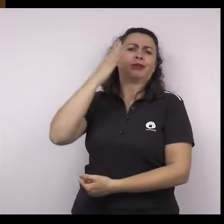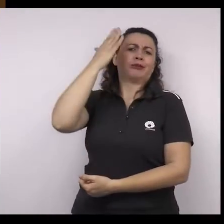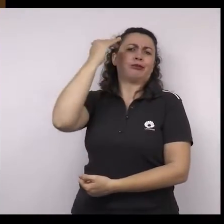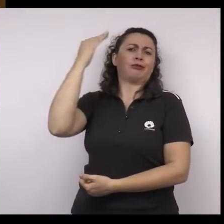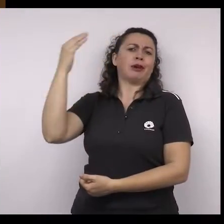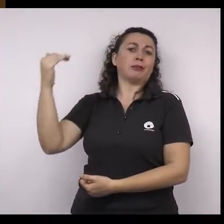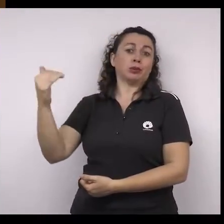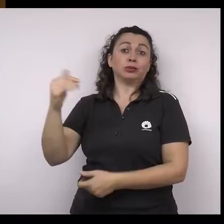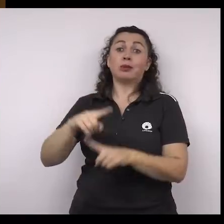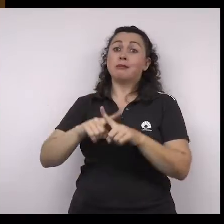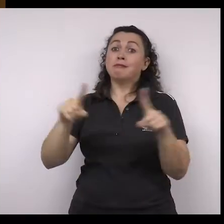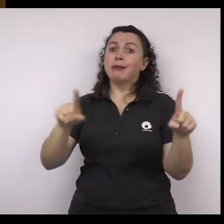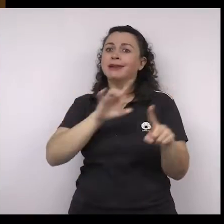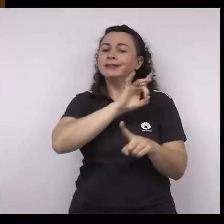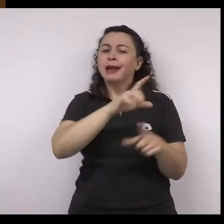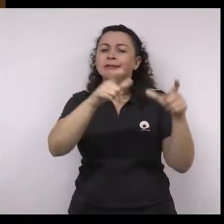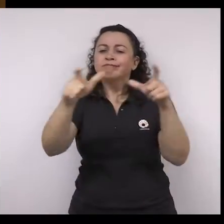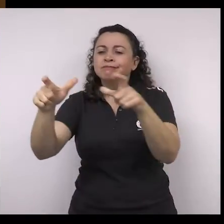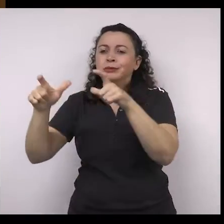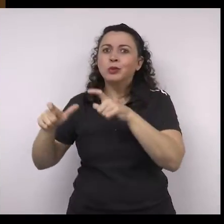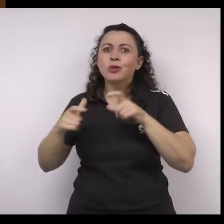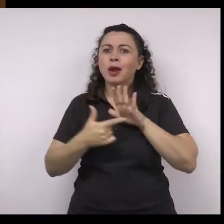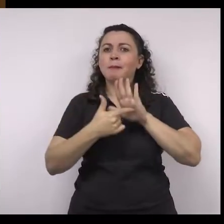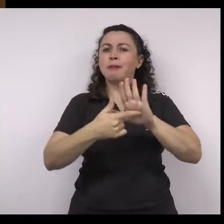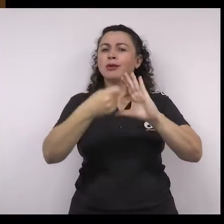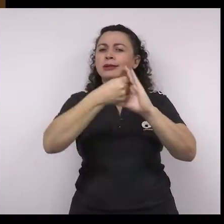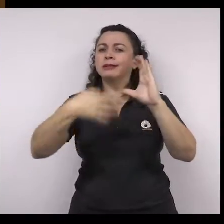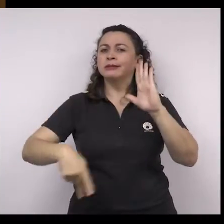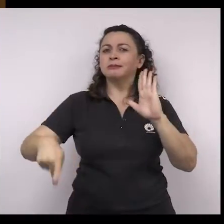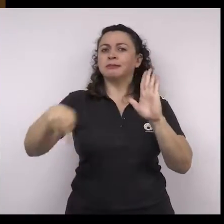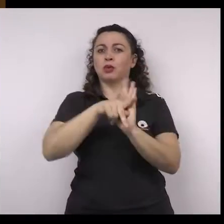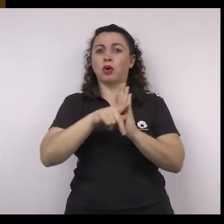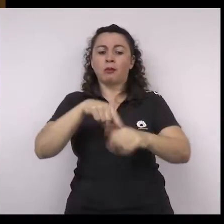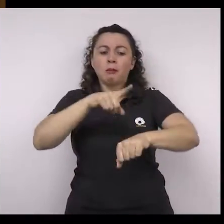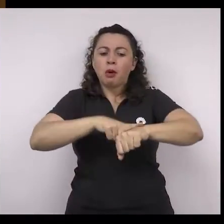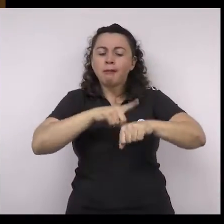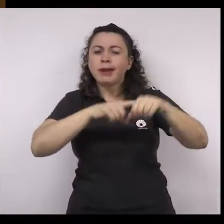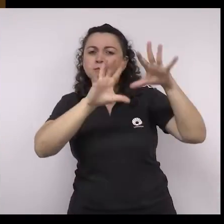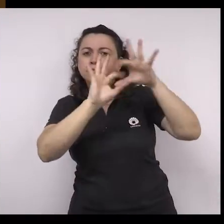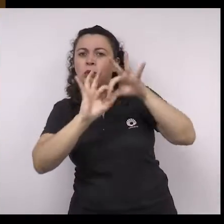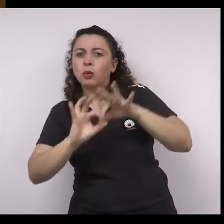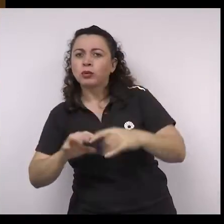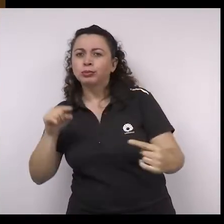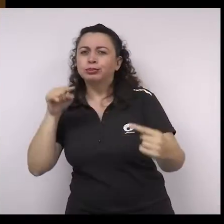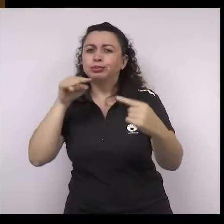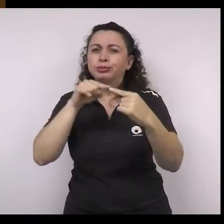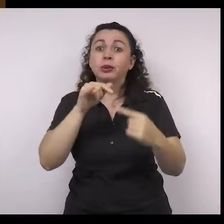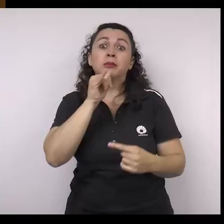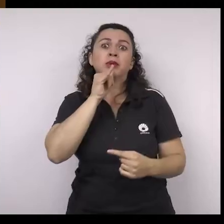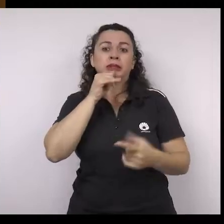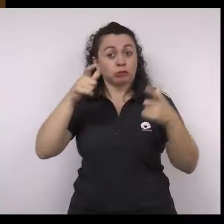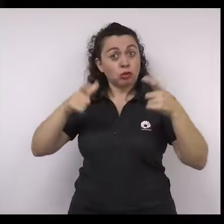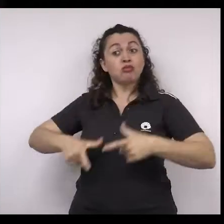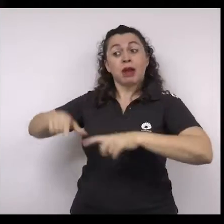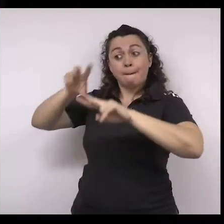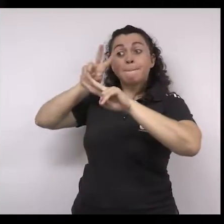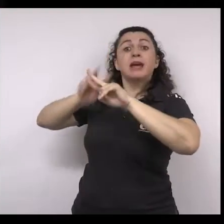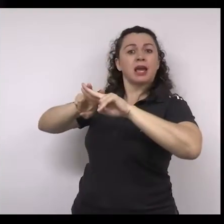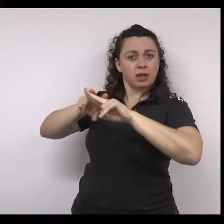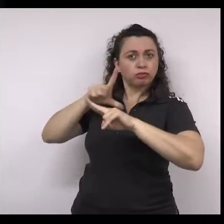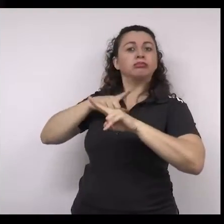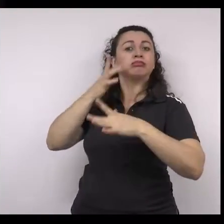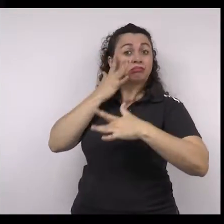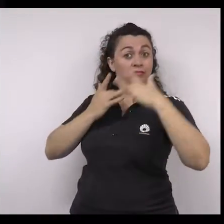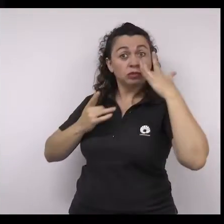montagem vai ter sua característica, o seu aqui e agora. Tem montagem do Beckett, do Godot dentro do presídio,